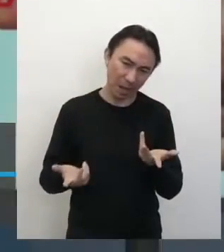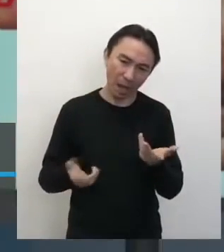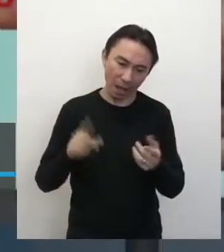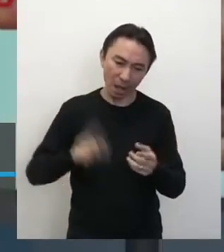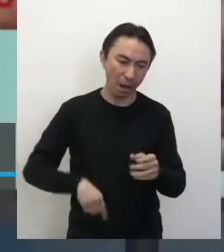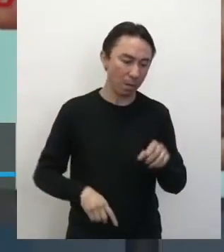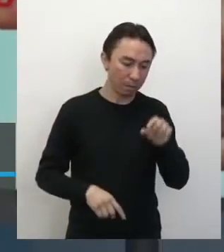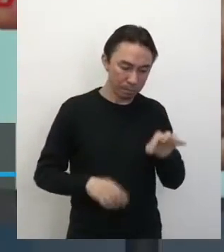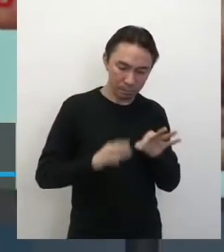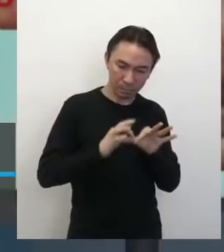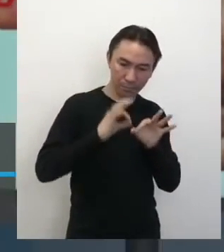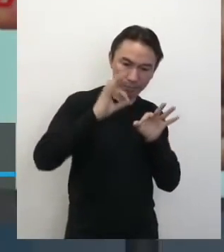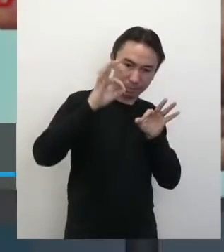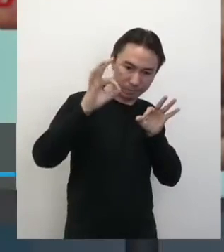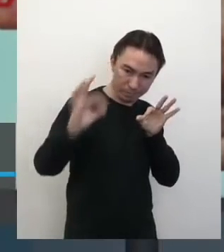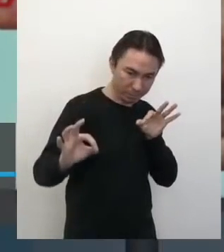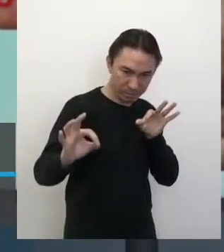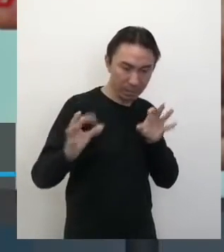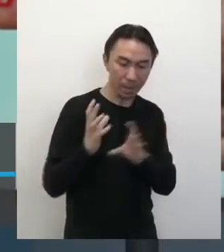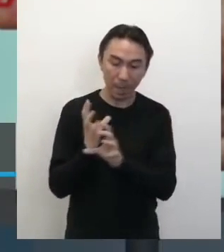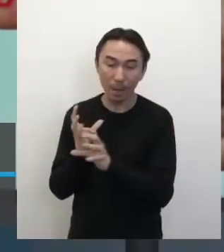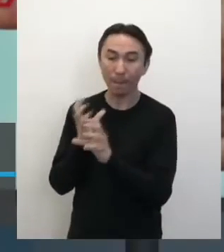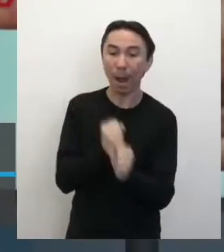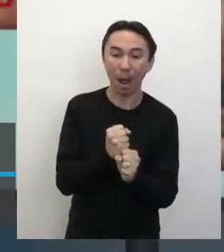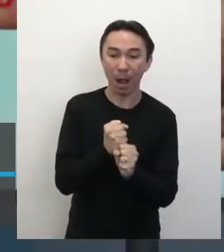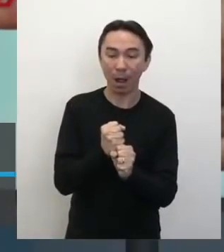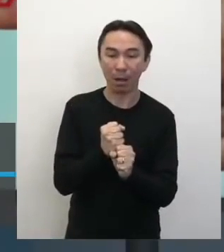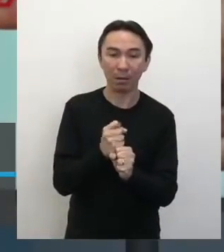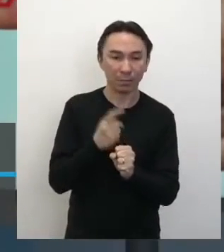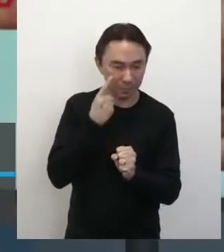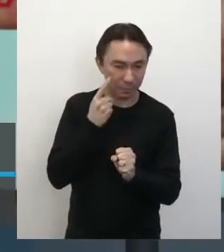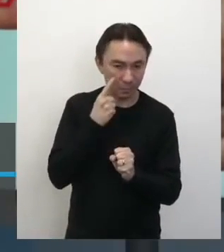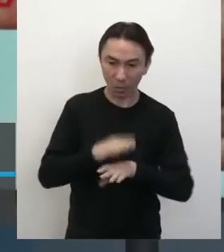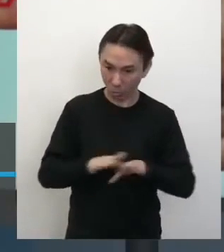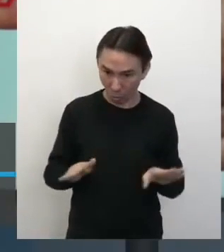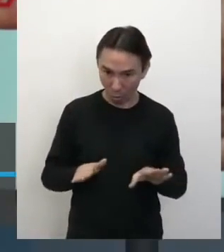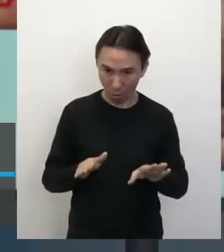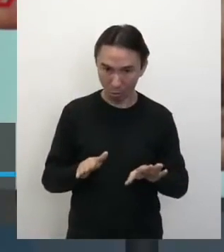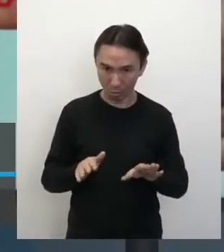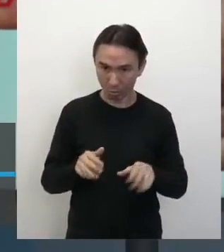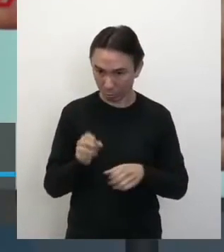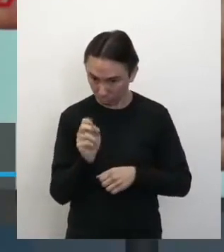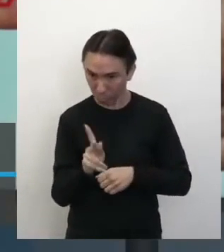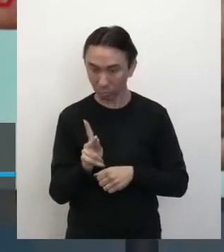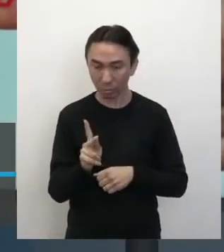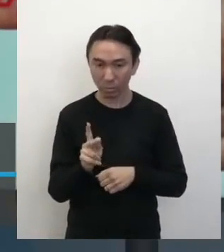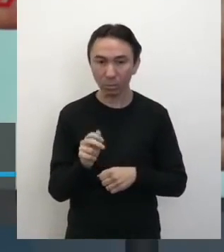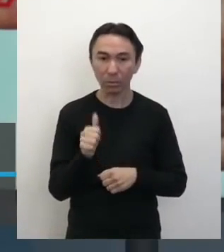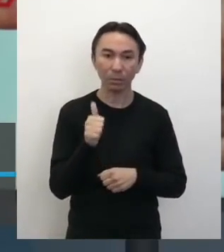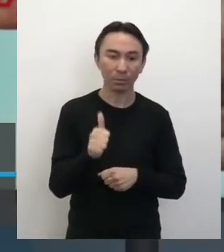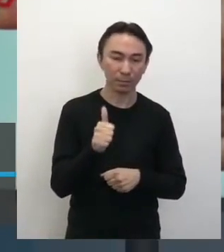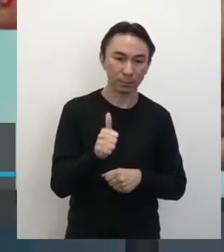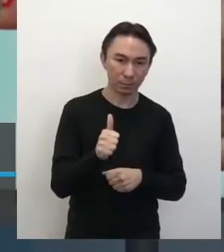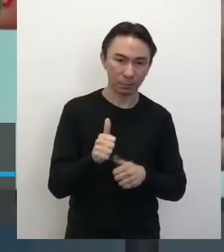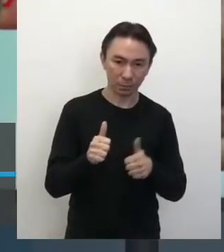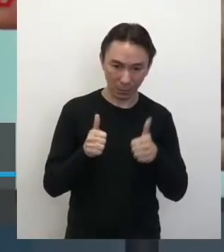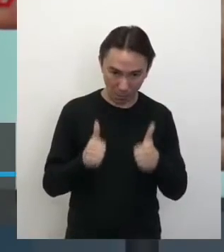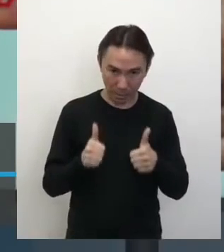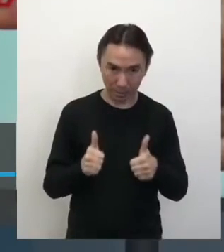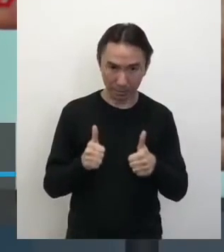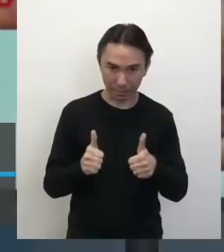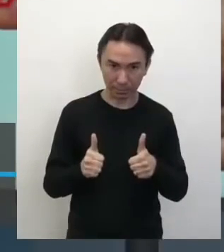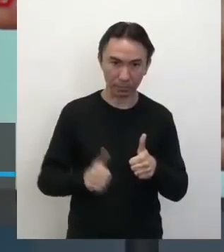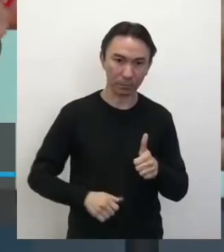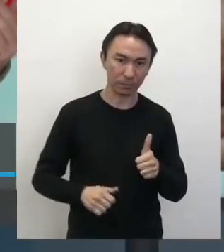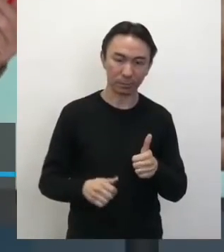entre um ponto e outro ali, tá? Uma linha só, uma dimensão só, tá certo? Um comprimento, tá? De